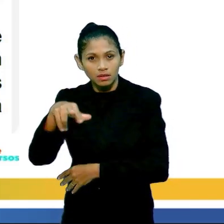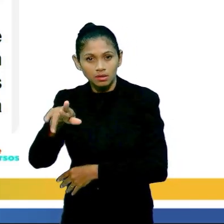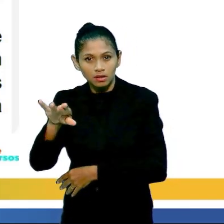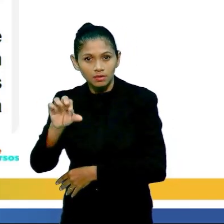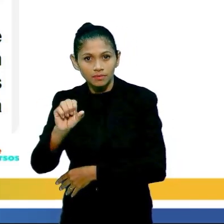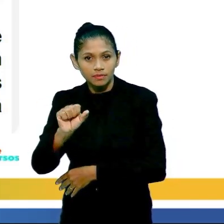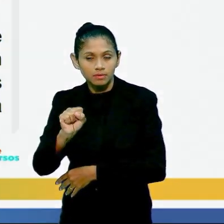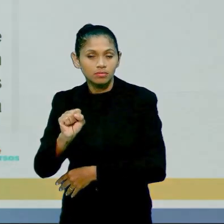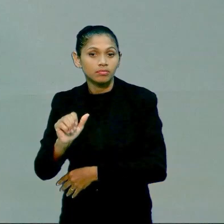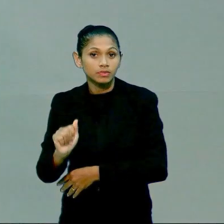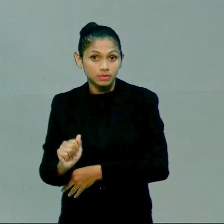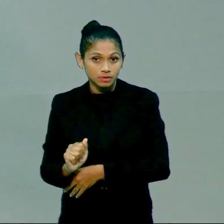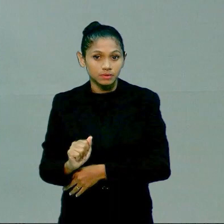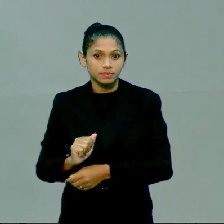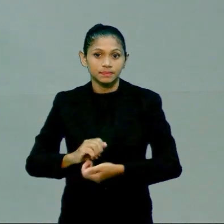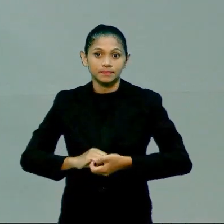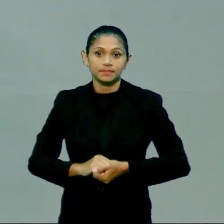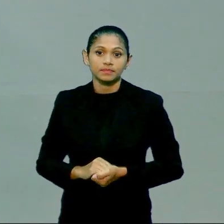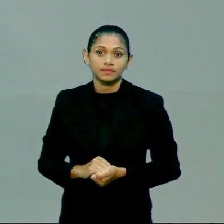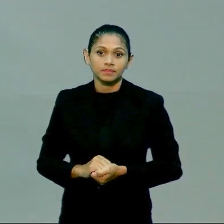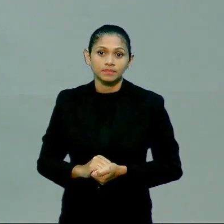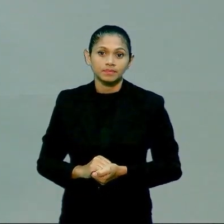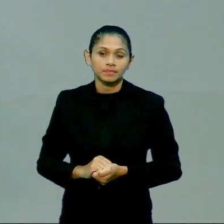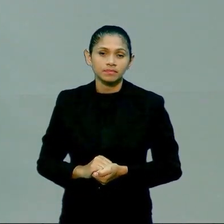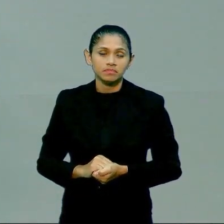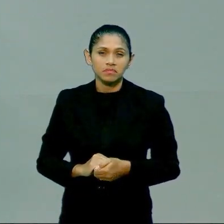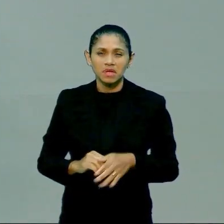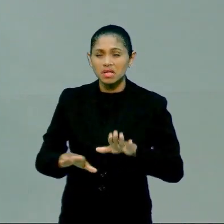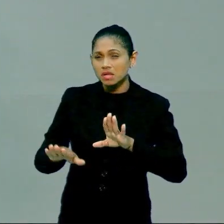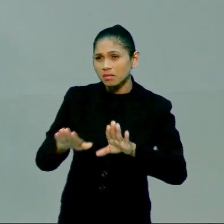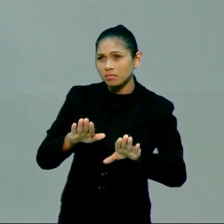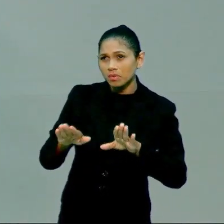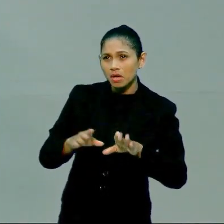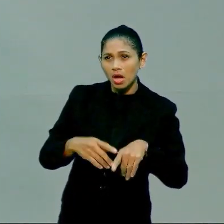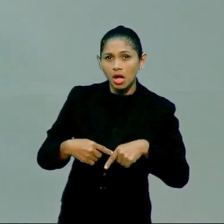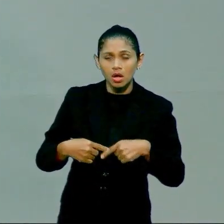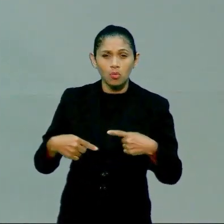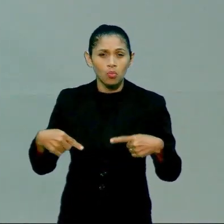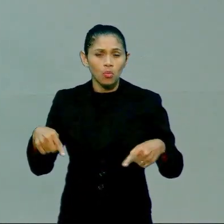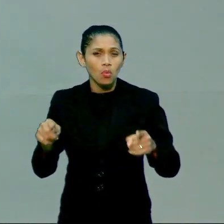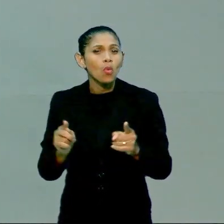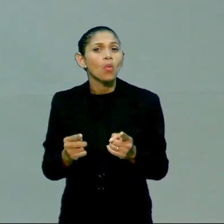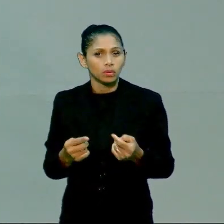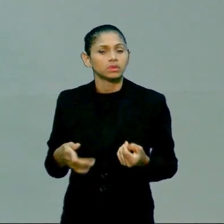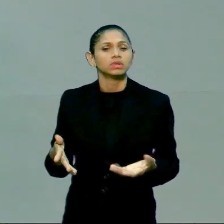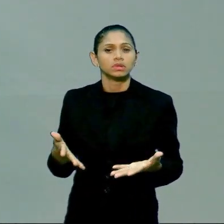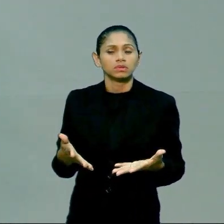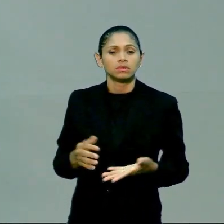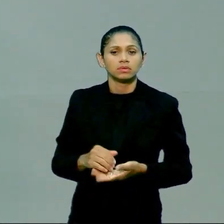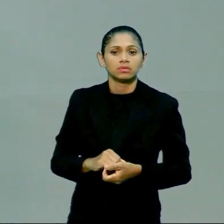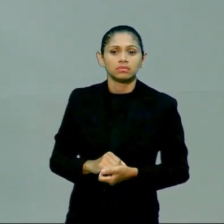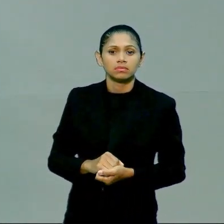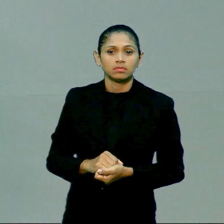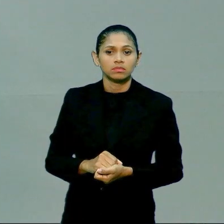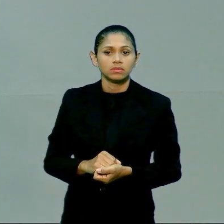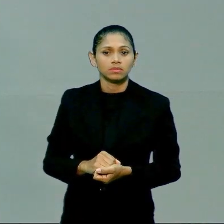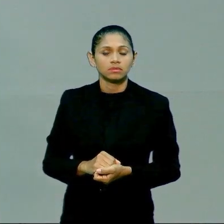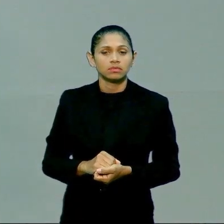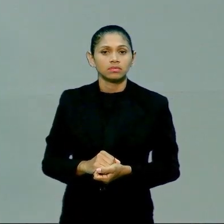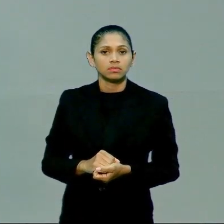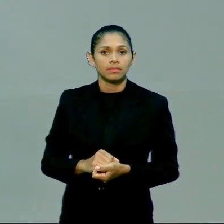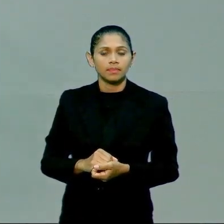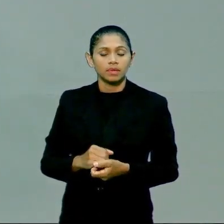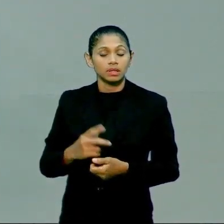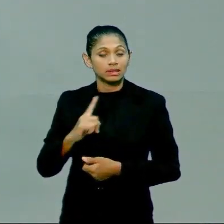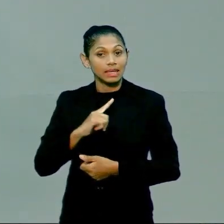e o ritmo. Então, galera, geralmente, por que eu digo que a maioria dos poemas, eles pertencem à função poética?